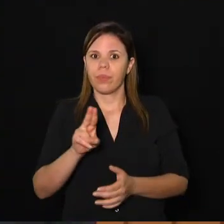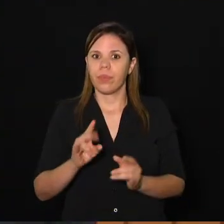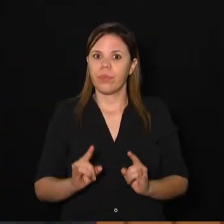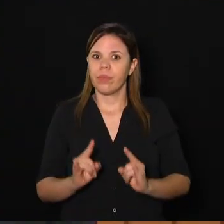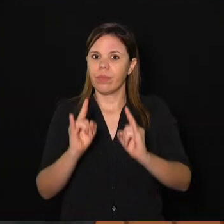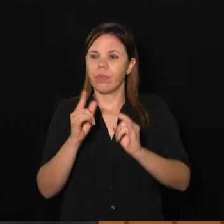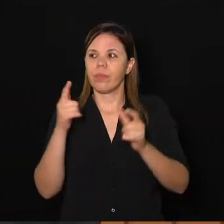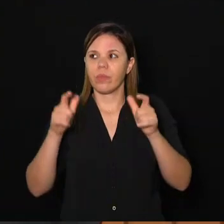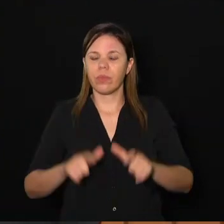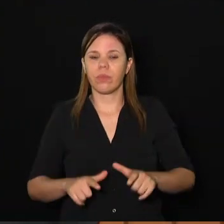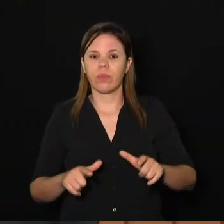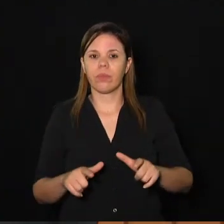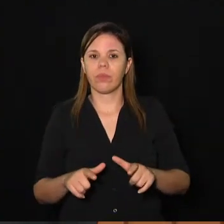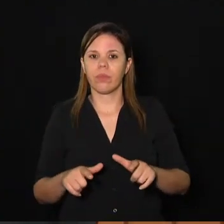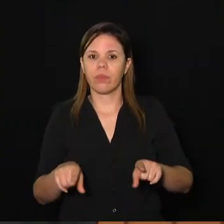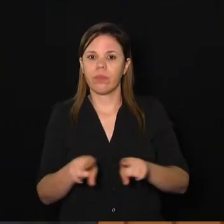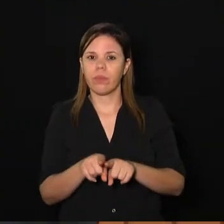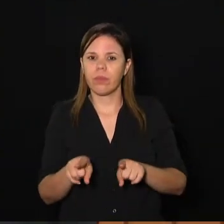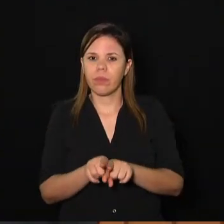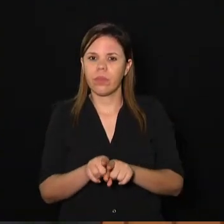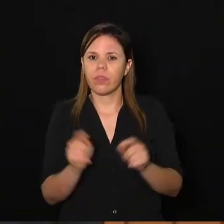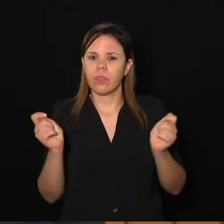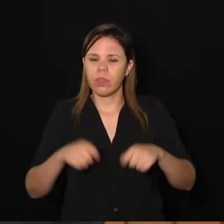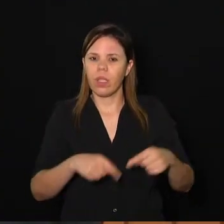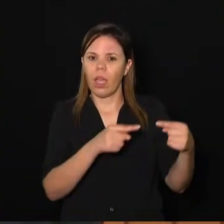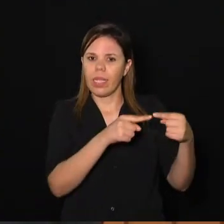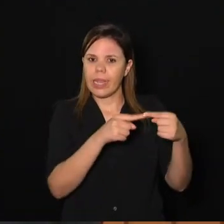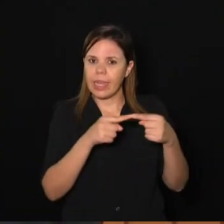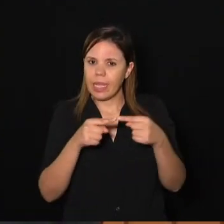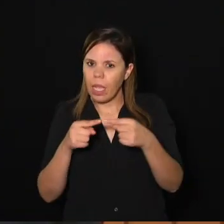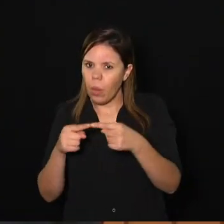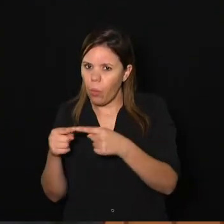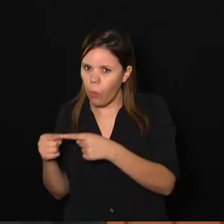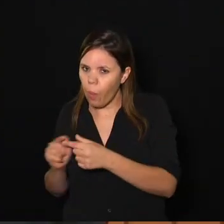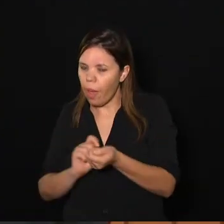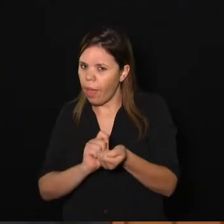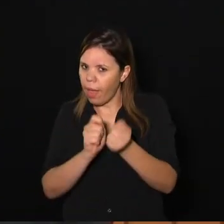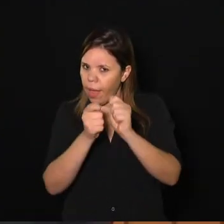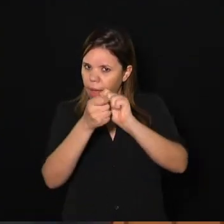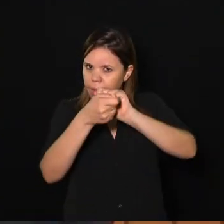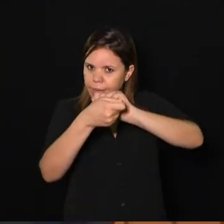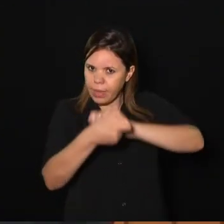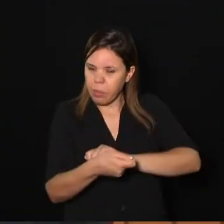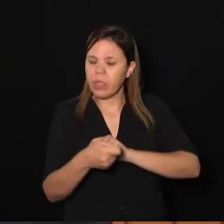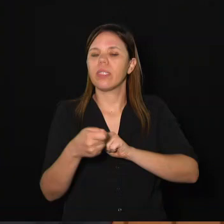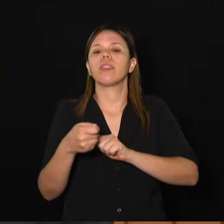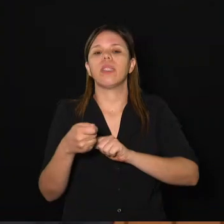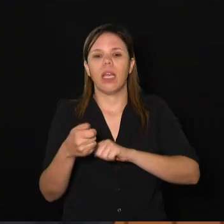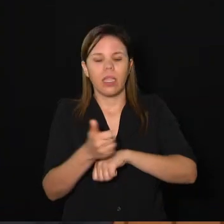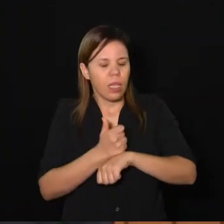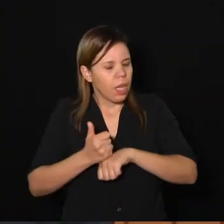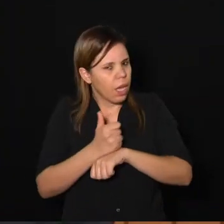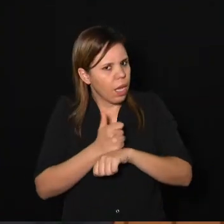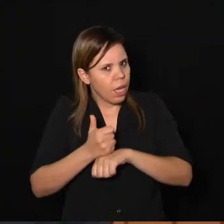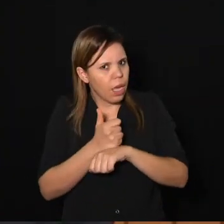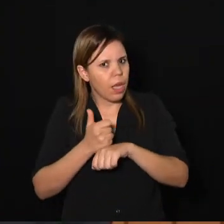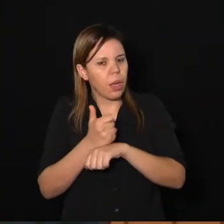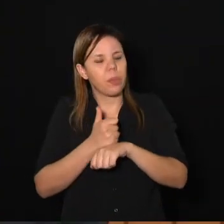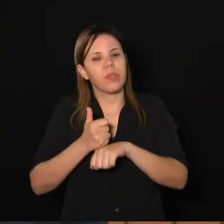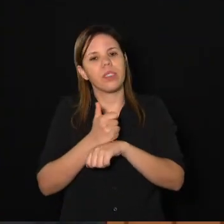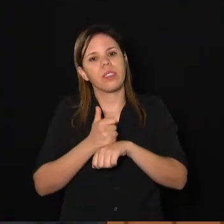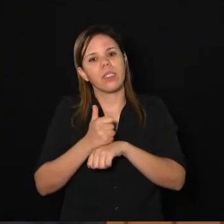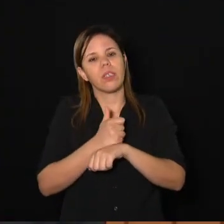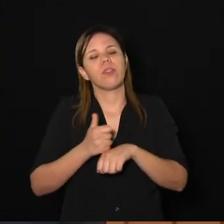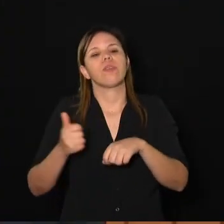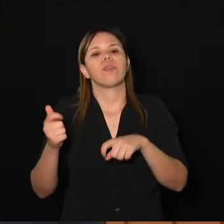e as edificações estejam adequadas a atividade pretendida ou seja qual é a